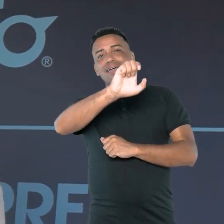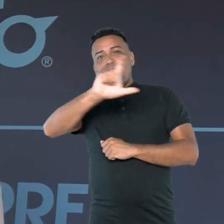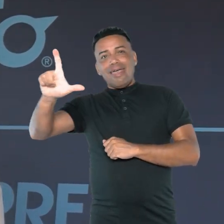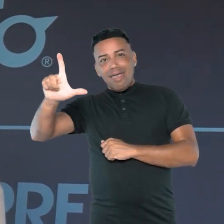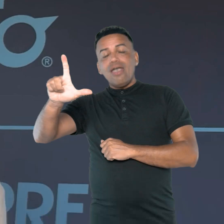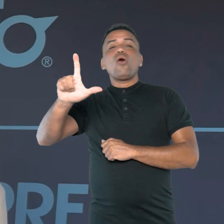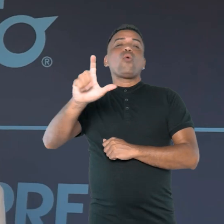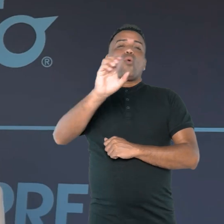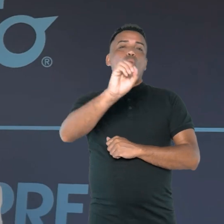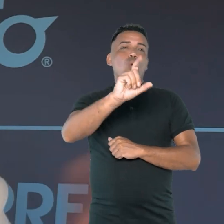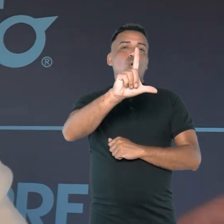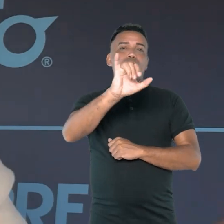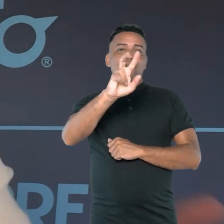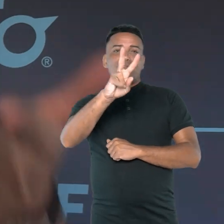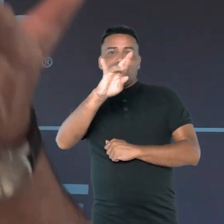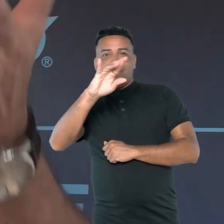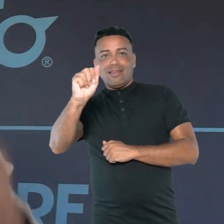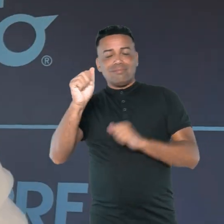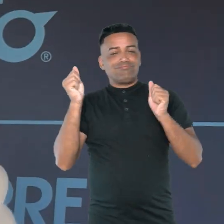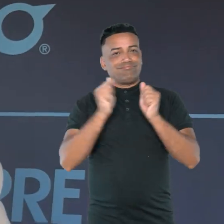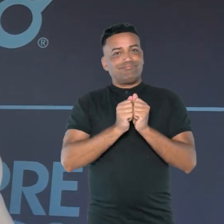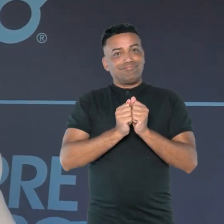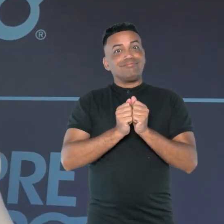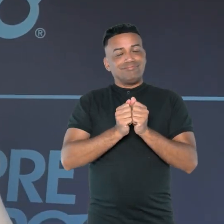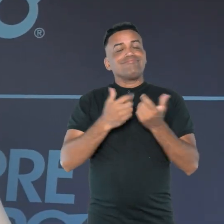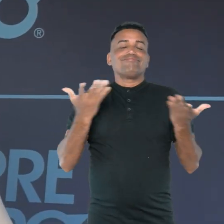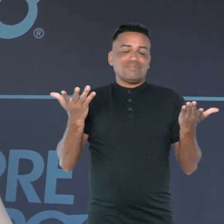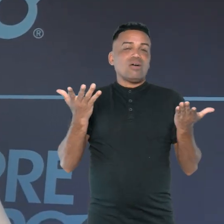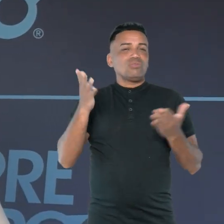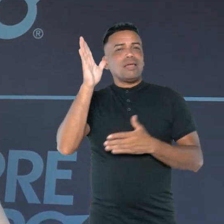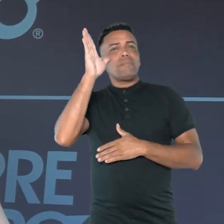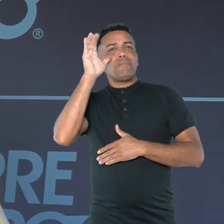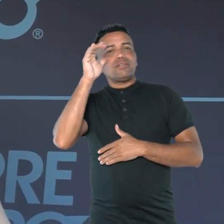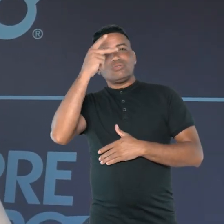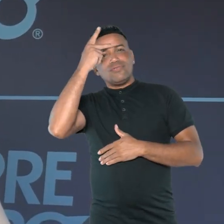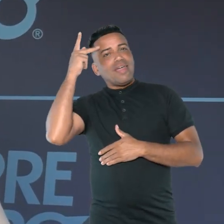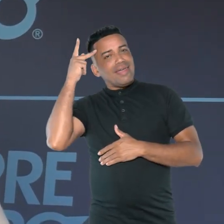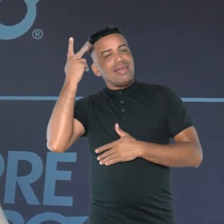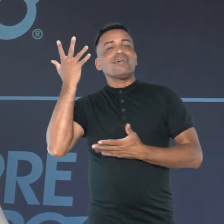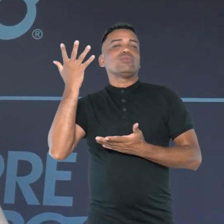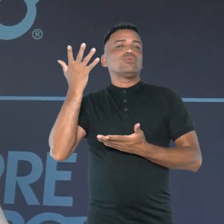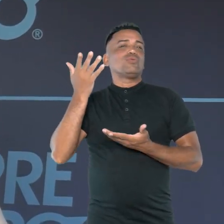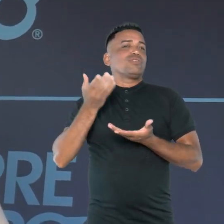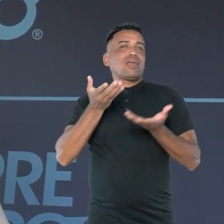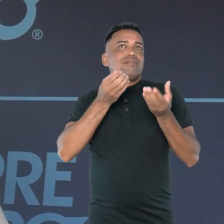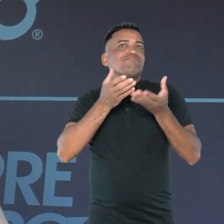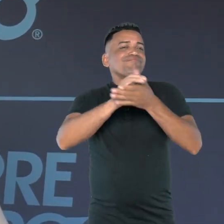aqui comigo. Rafael, quem está vendo a gente, você podia dar aí